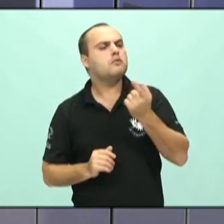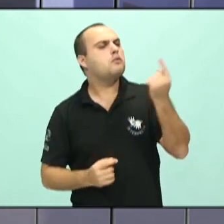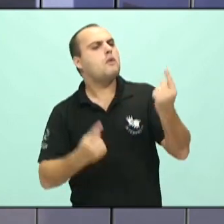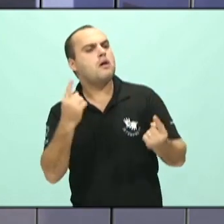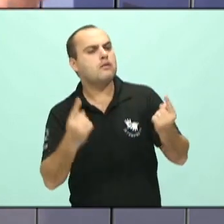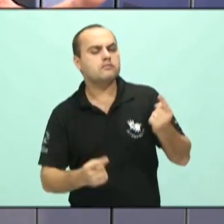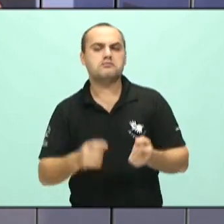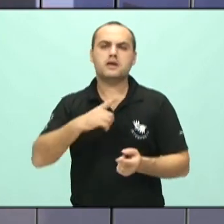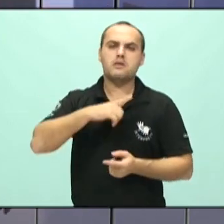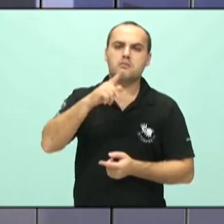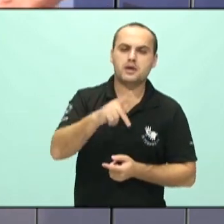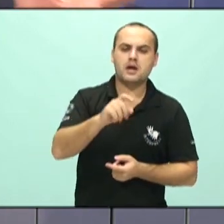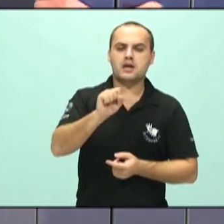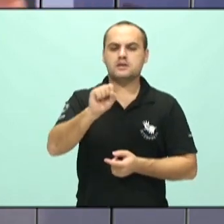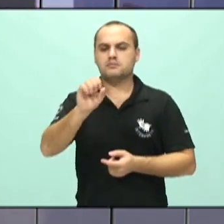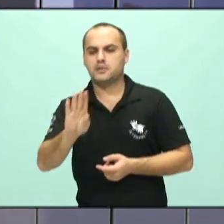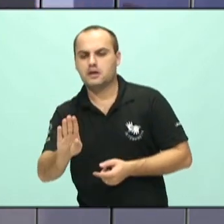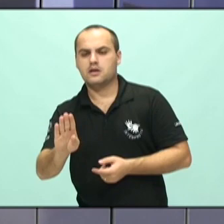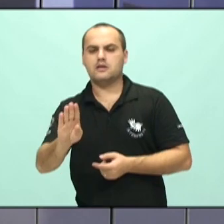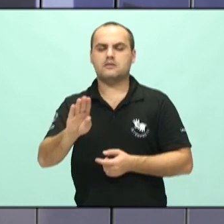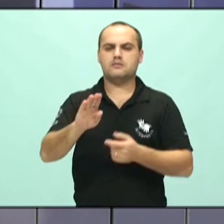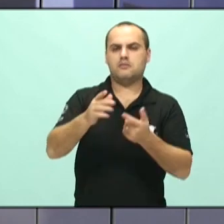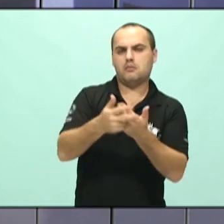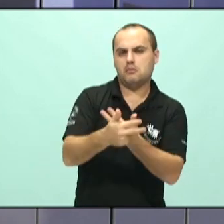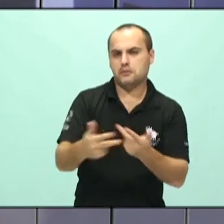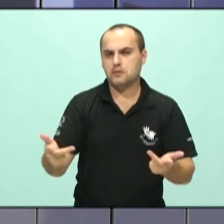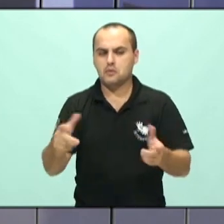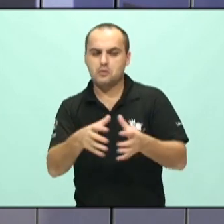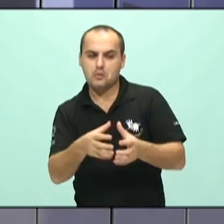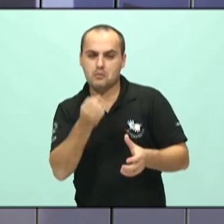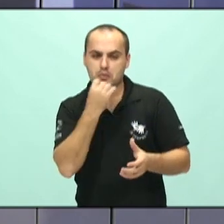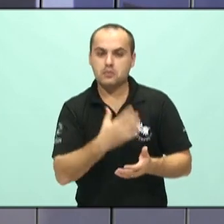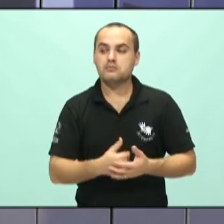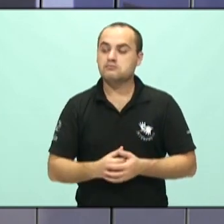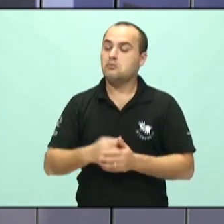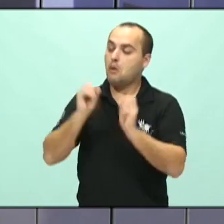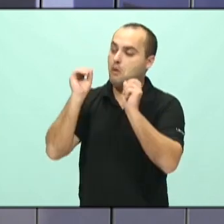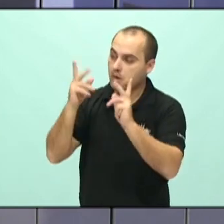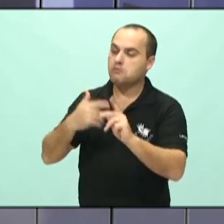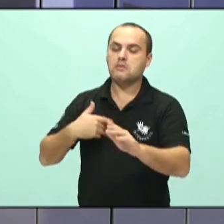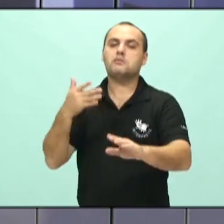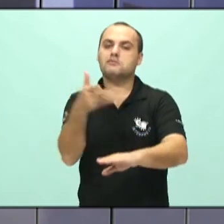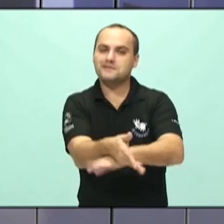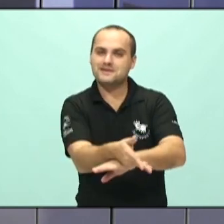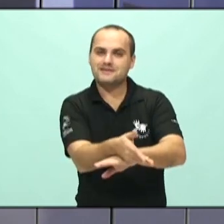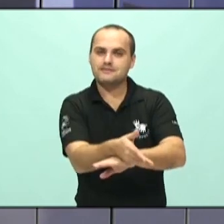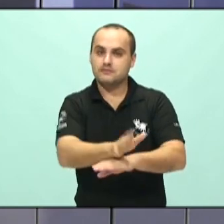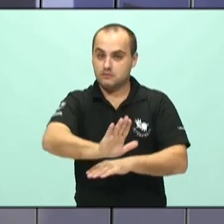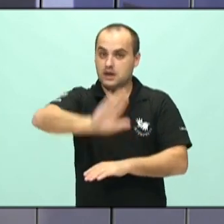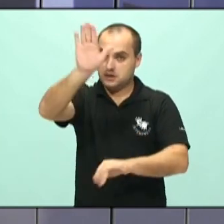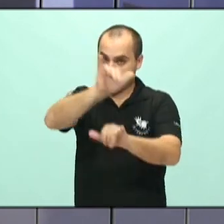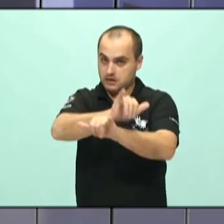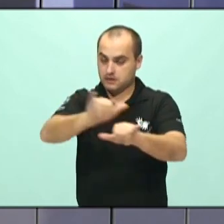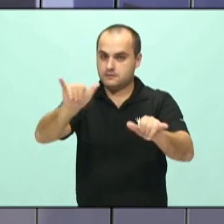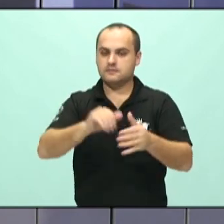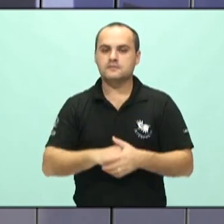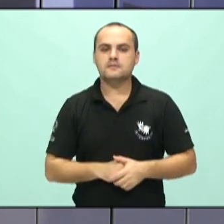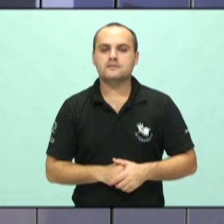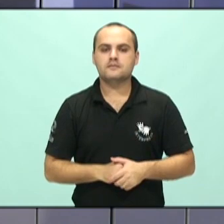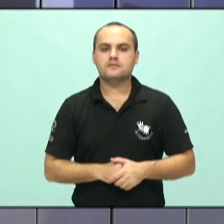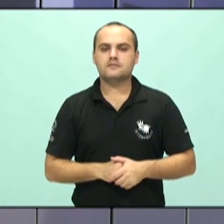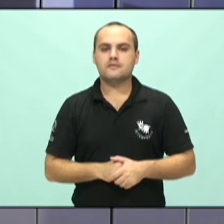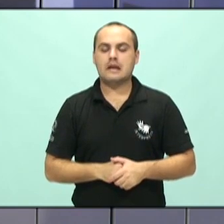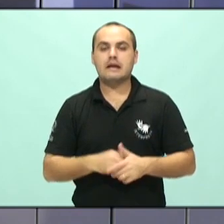temos aqui o PSB, que está na mão de um grupo bom, coisa e tal. Vamos lá, eu peguei e entrei no PSB naquela época, para ser candidato. E acabou não dando